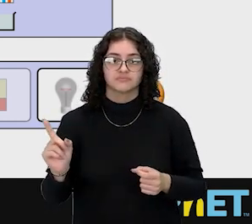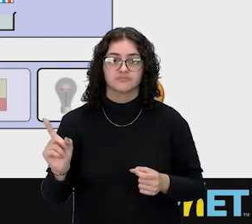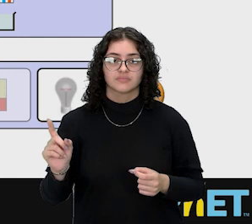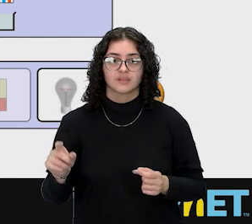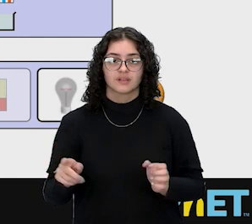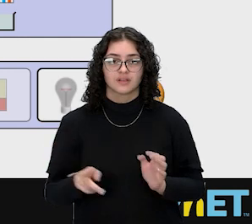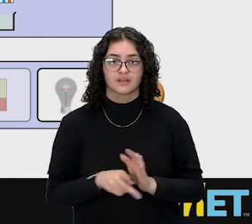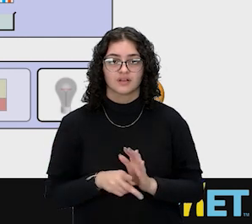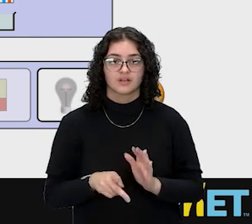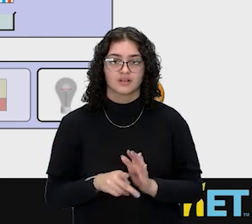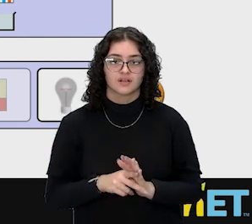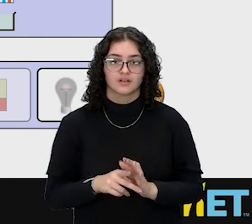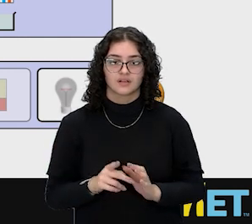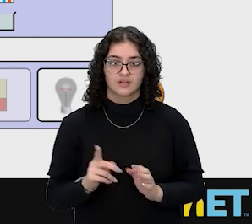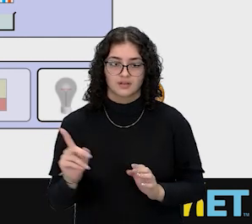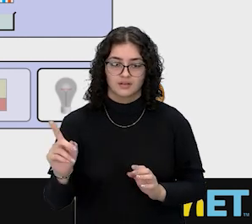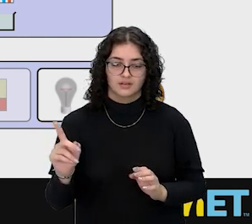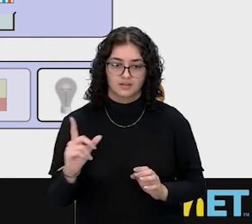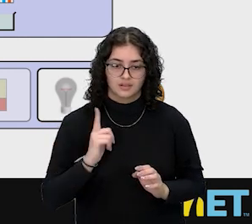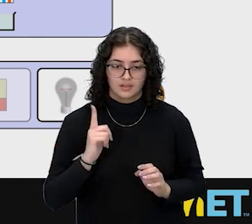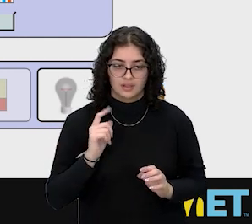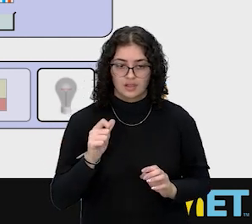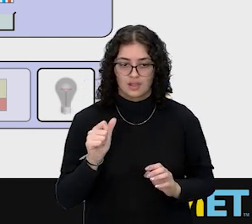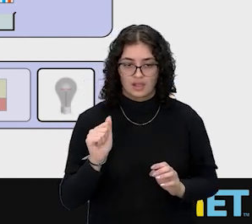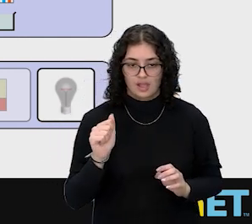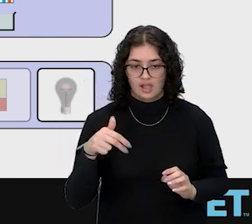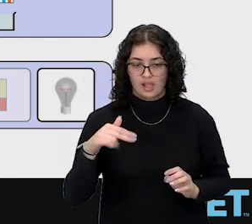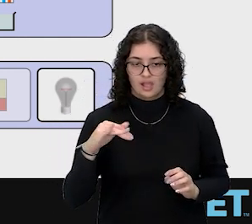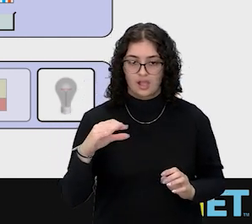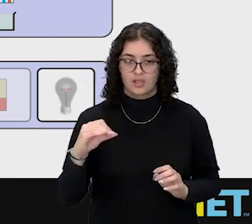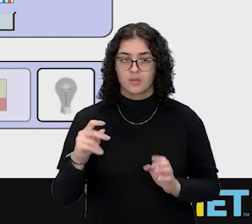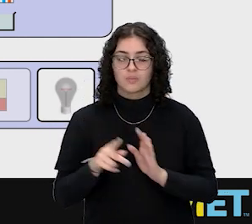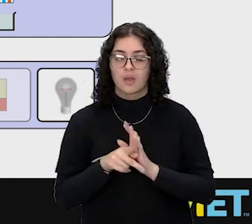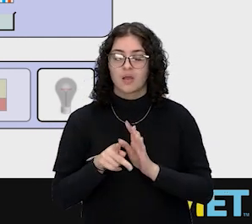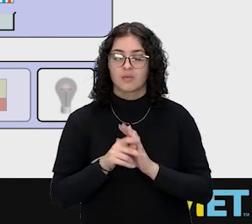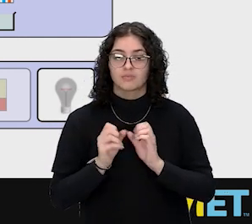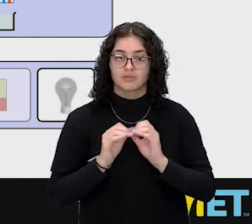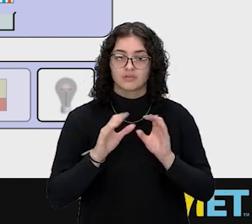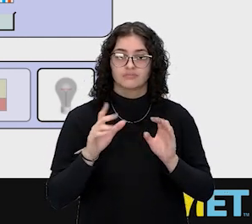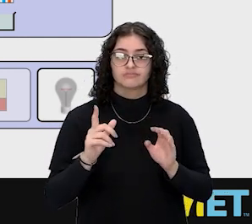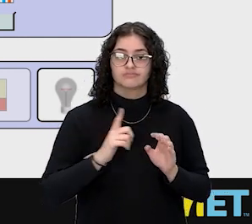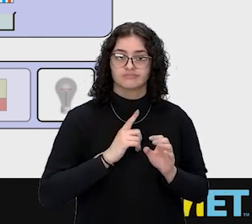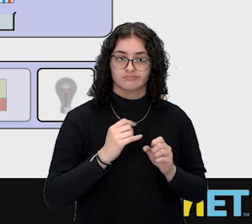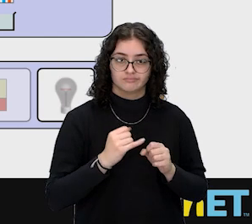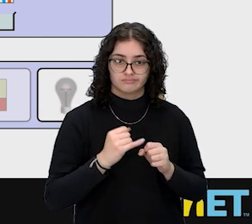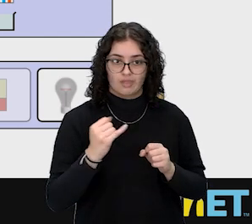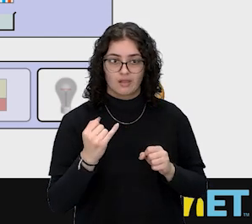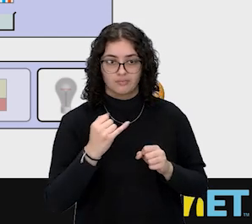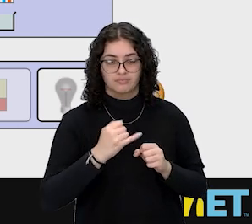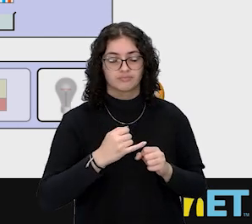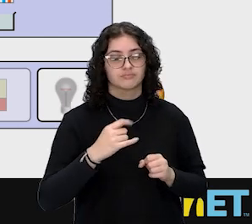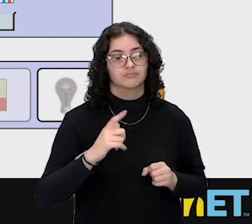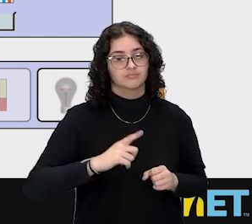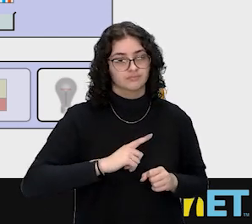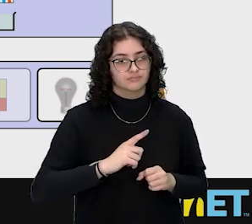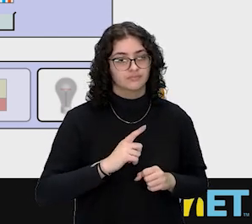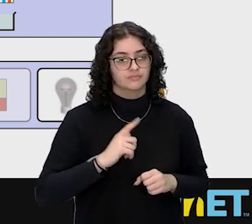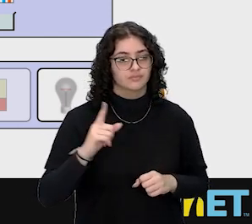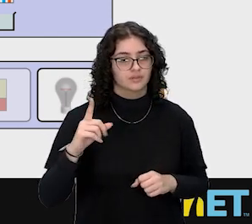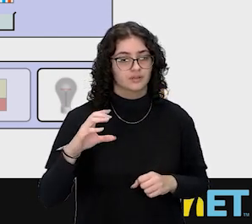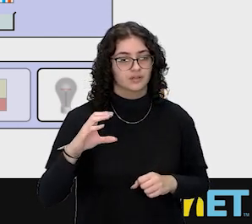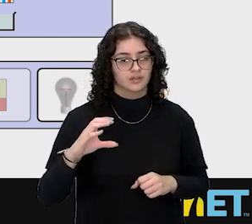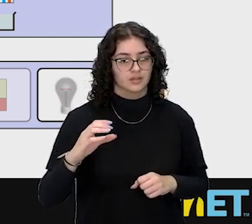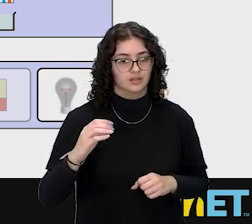ânion do ácido que sofreu o processo de ionização, e H3O+, é o